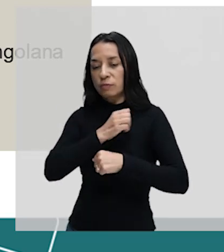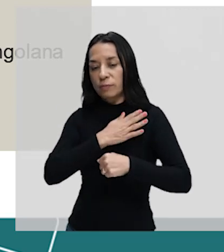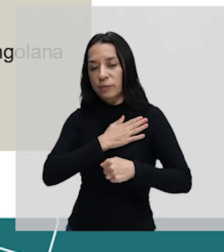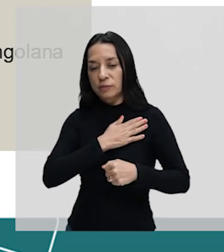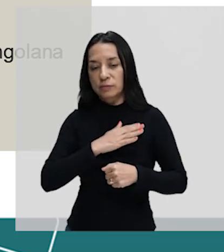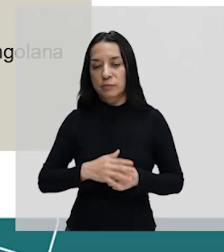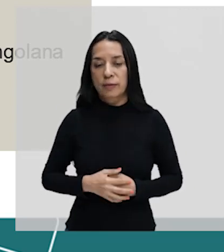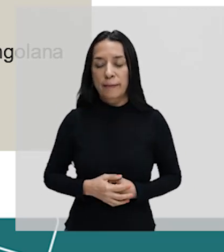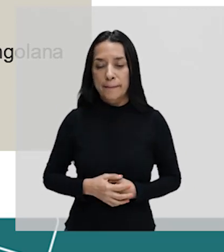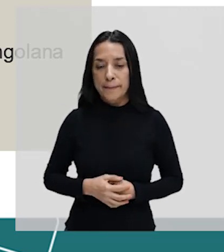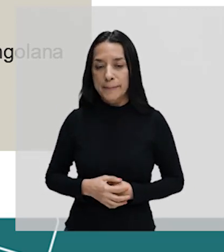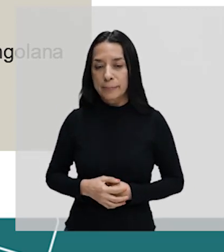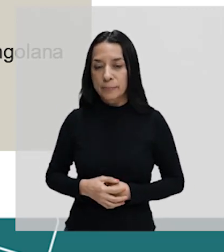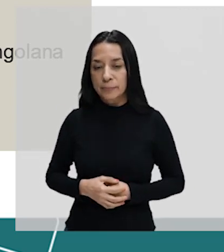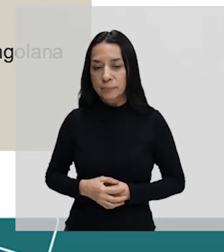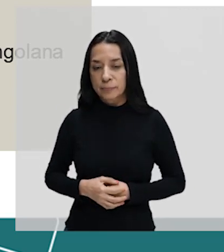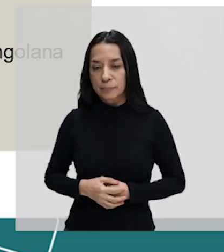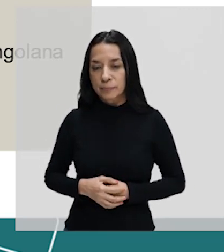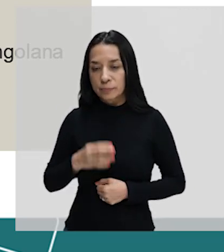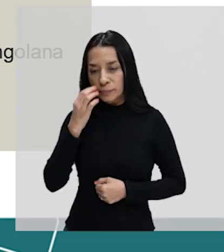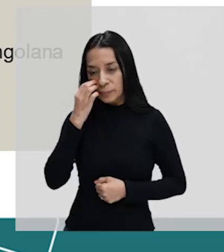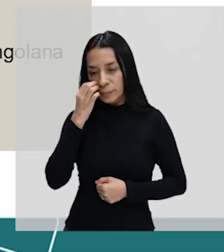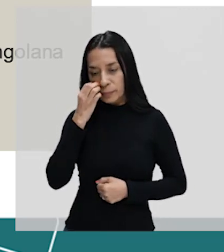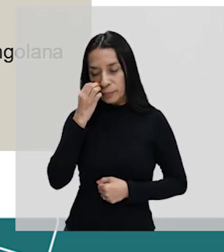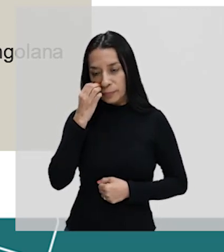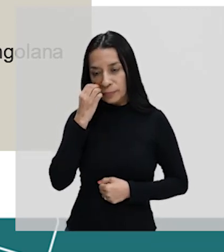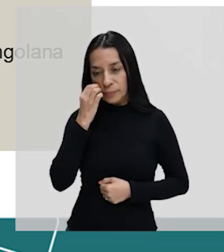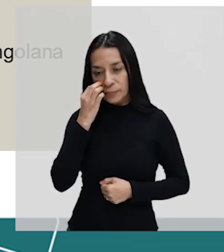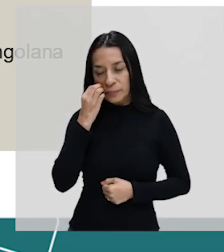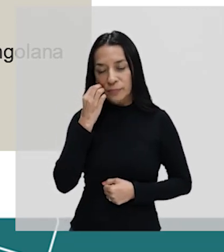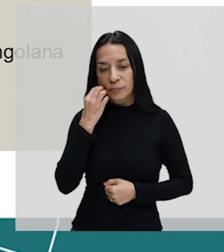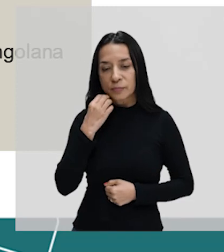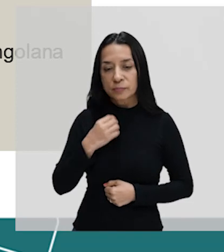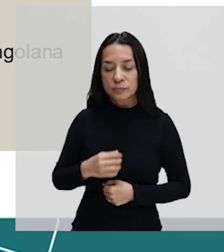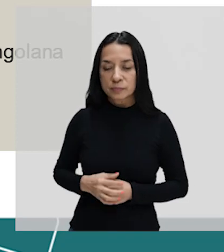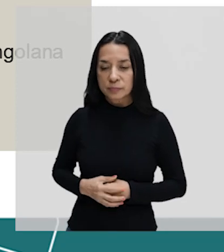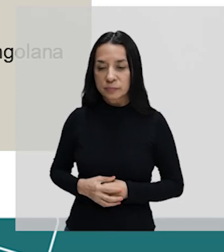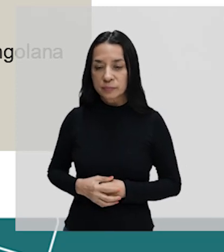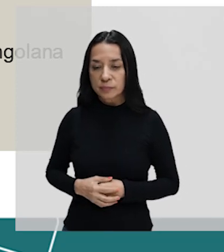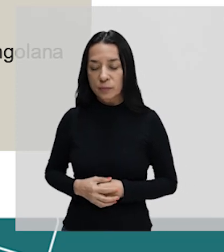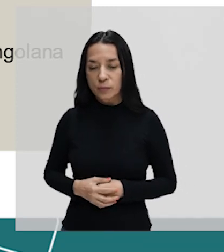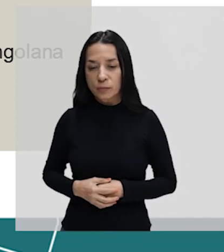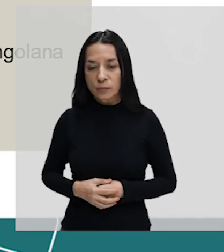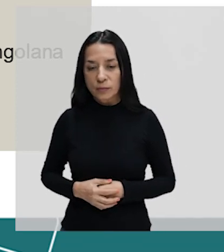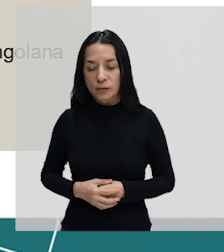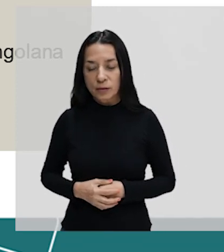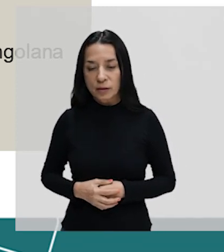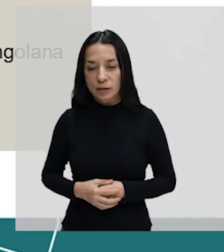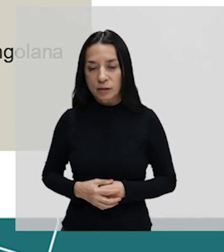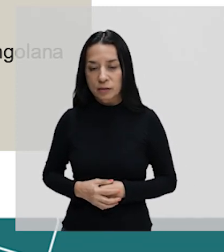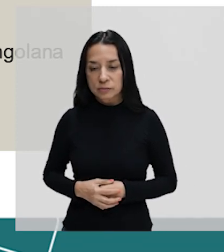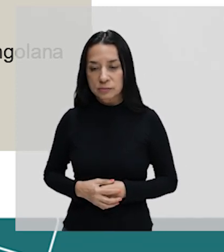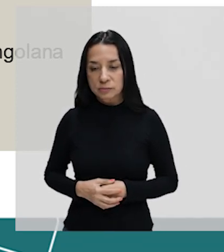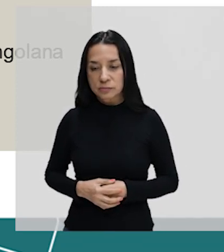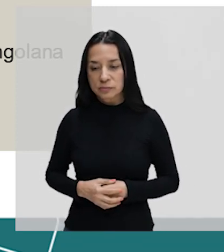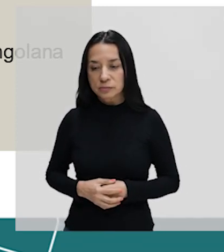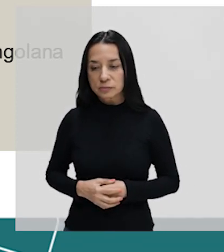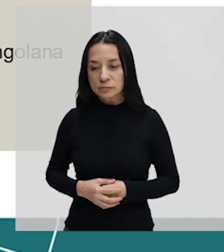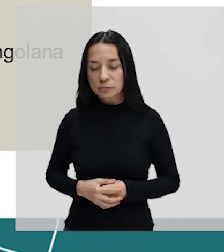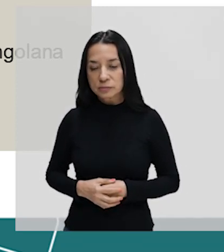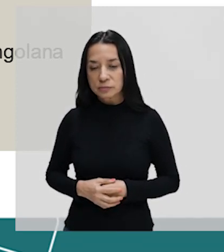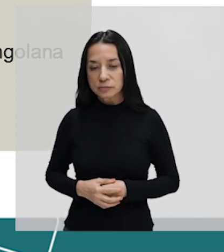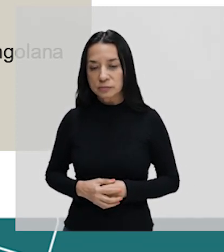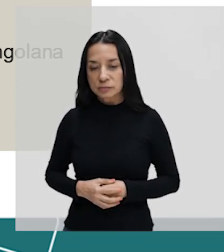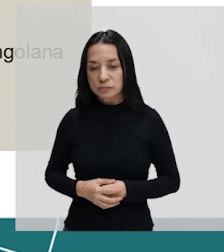lá. Afeganistão, afegano, afegana. Albânia, albanês,